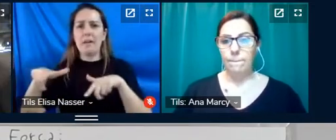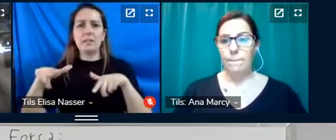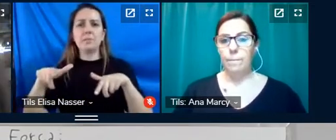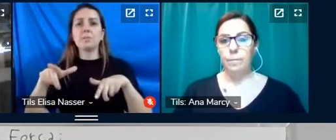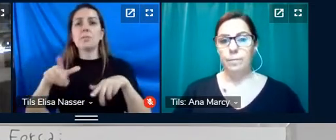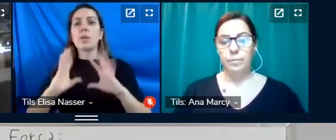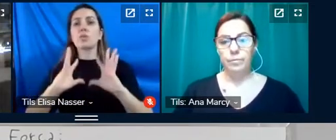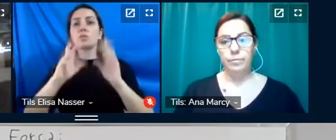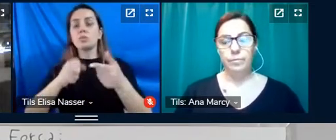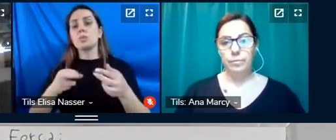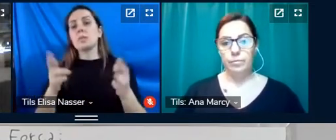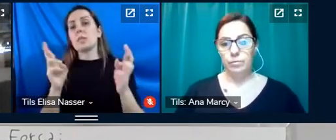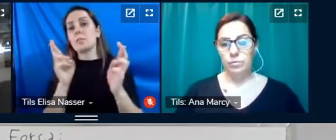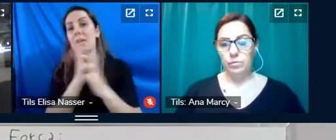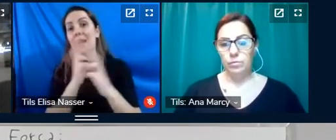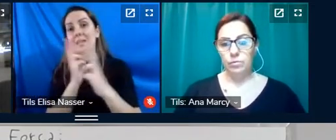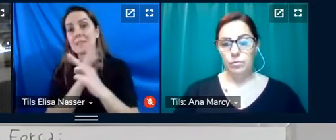si